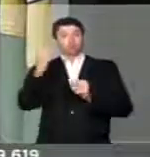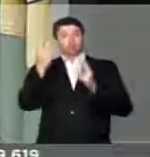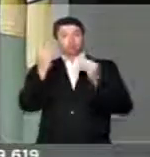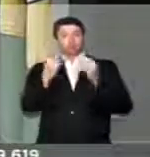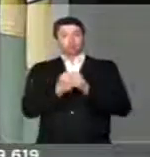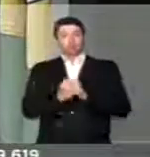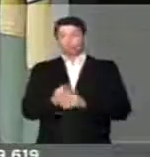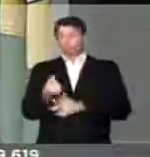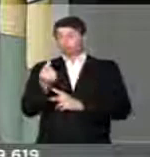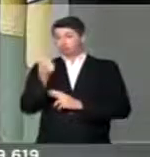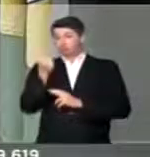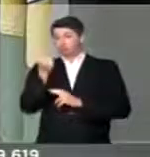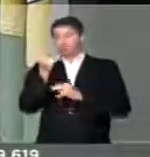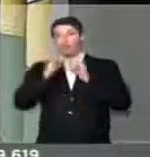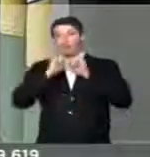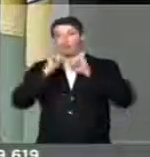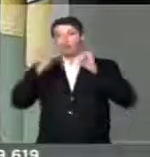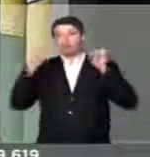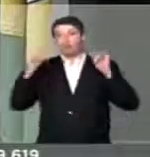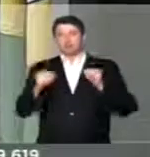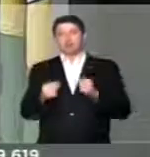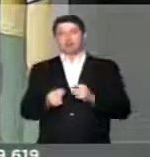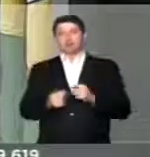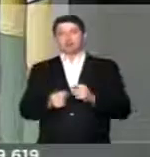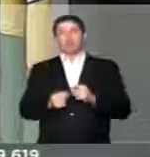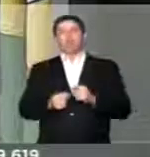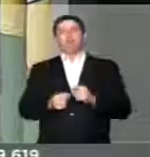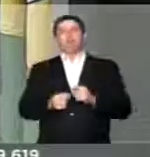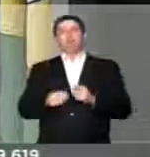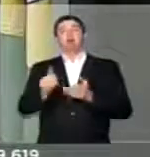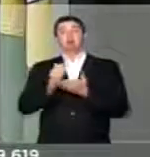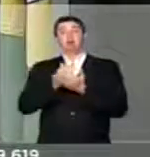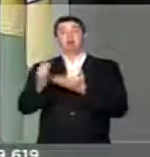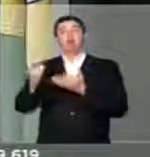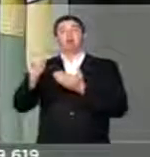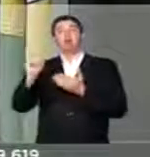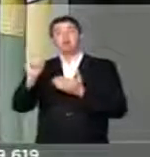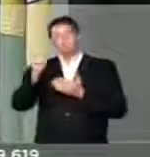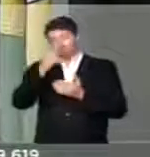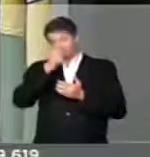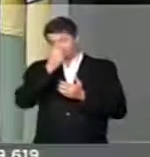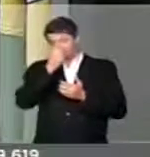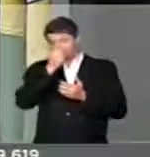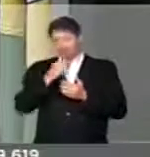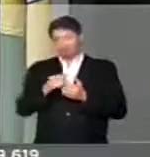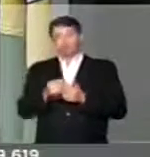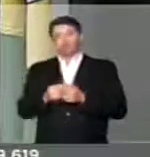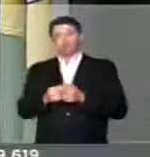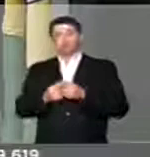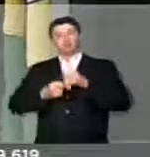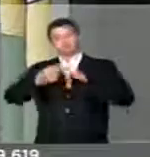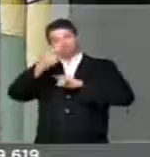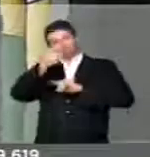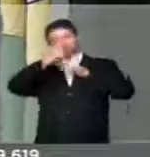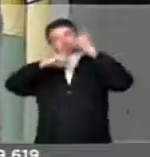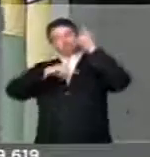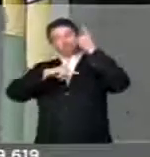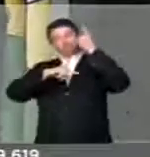das verbas publicitárias e a partir dali ele começou a dar a volta por